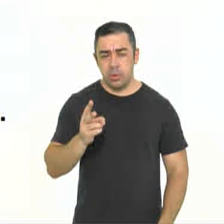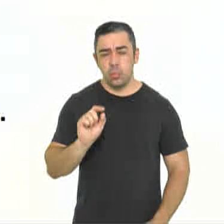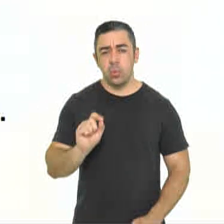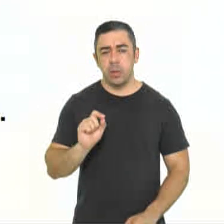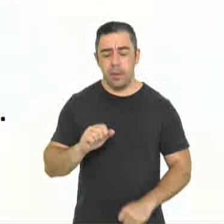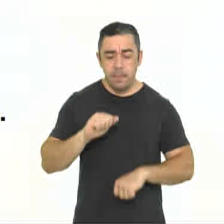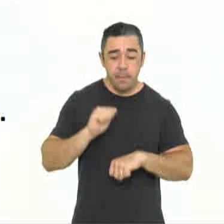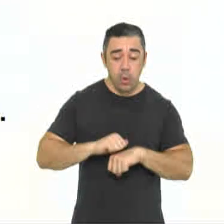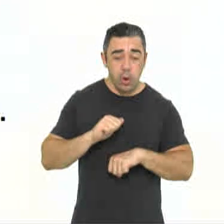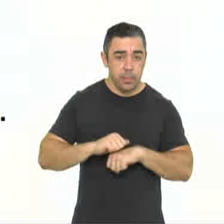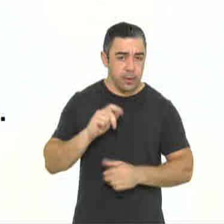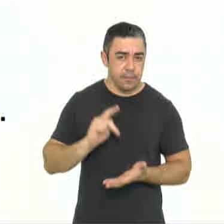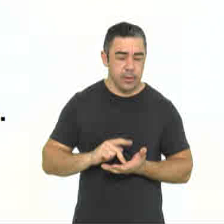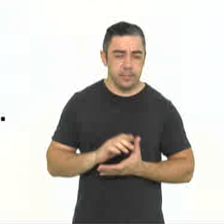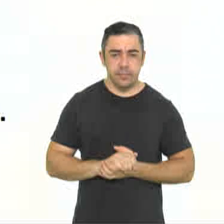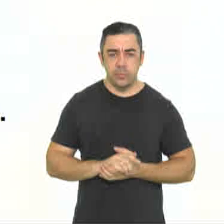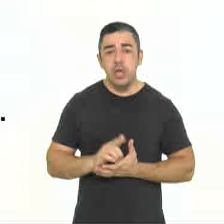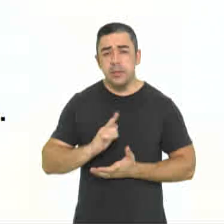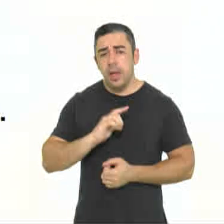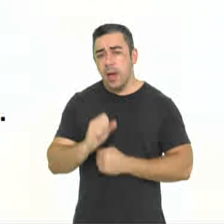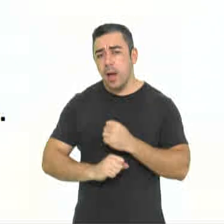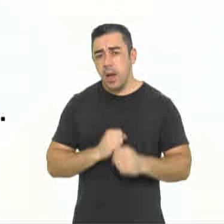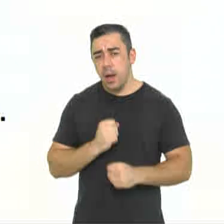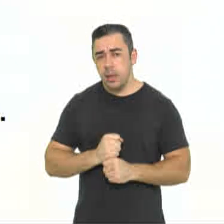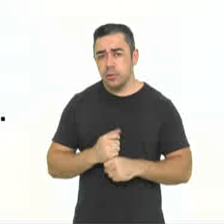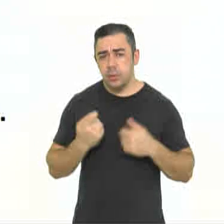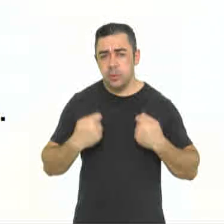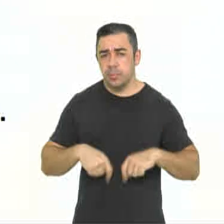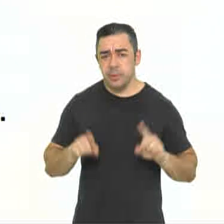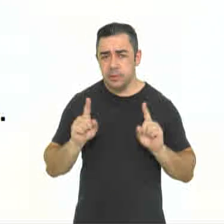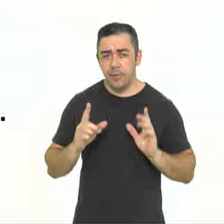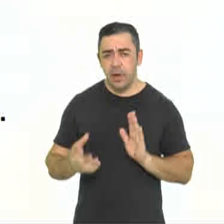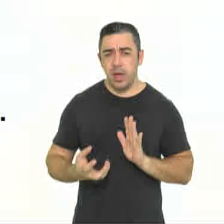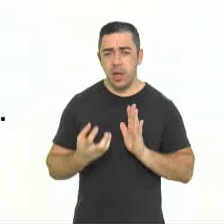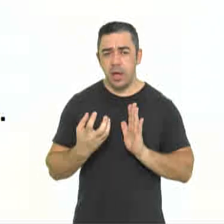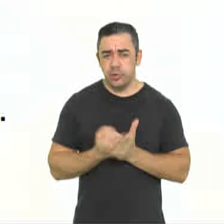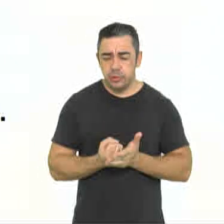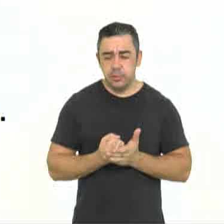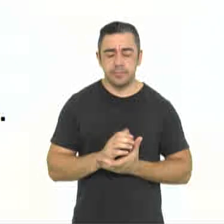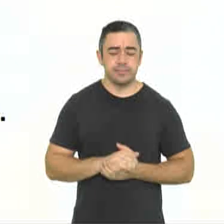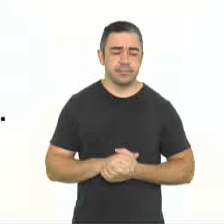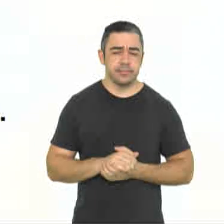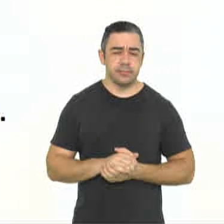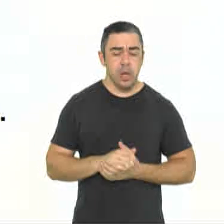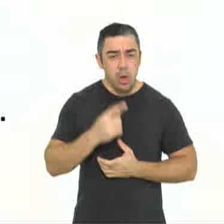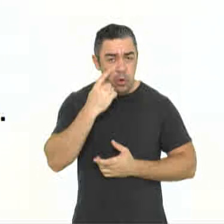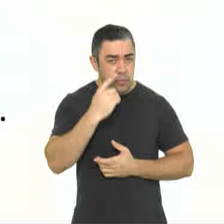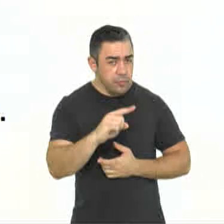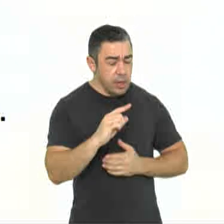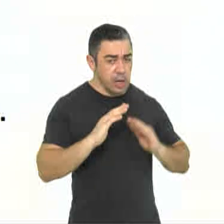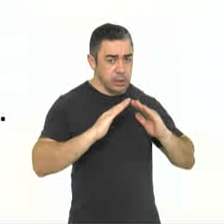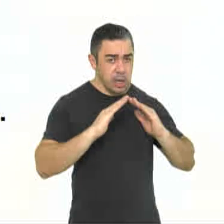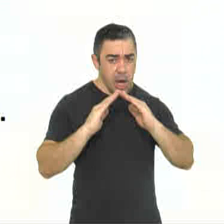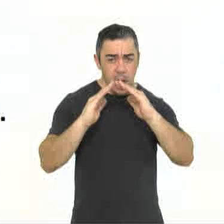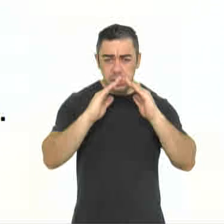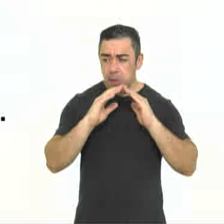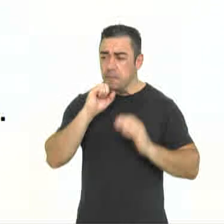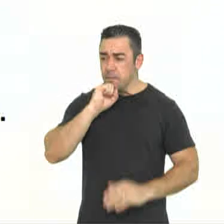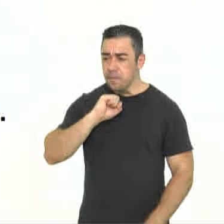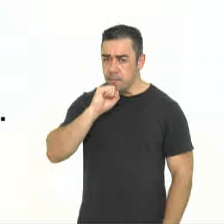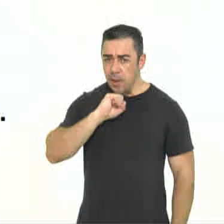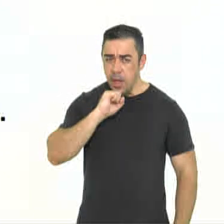pobreza. Devia haver anos que não era pintada. As paredes descascavam e os beirais do